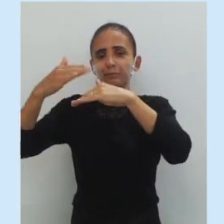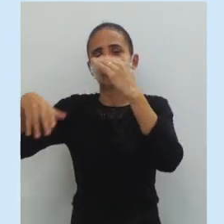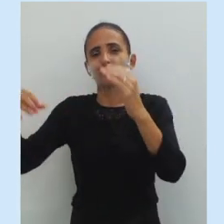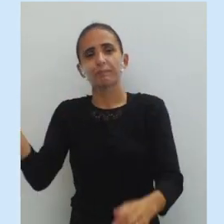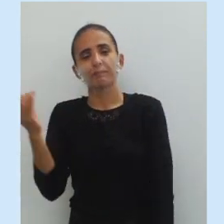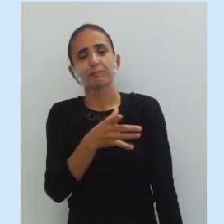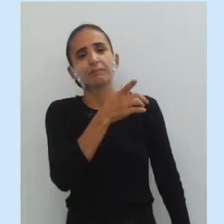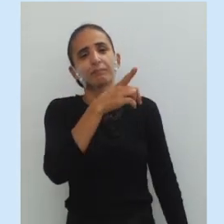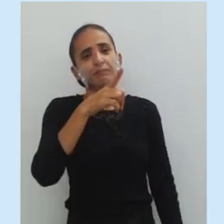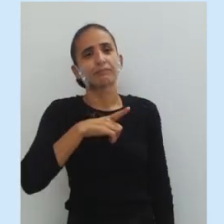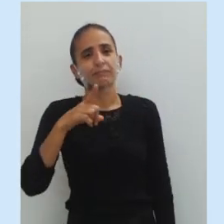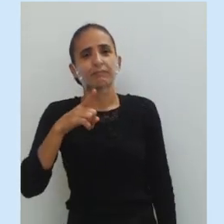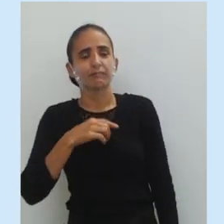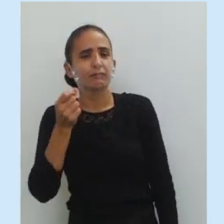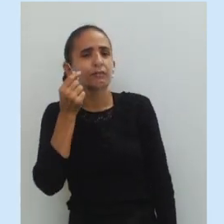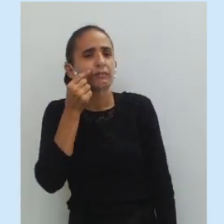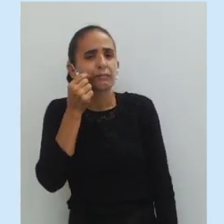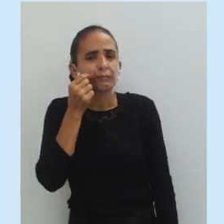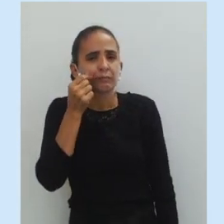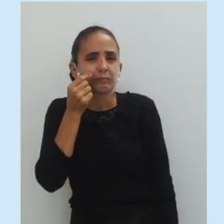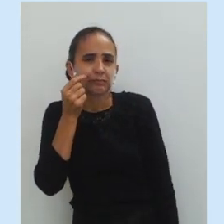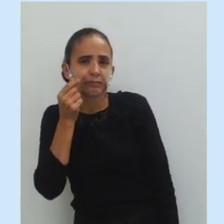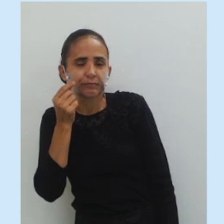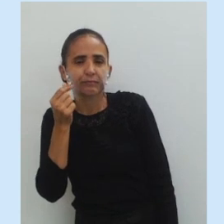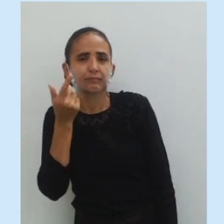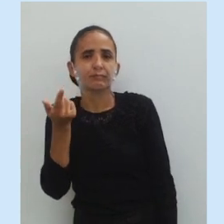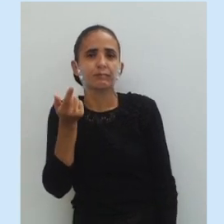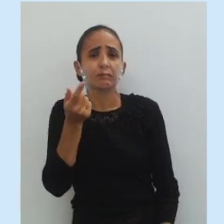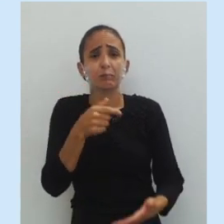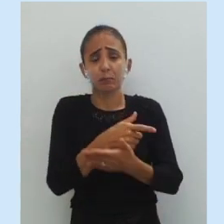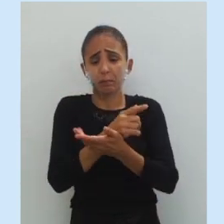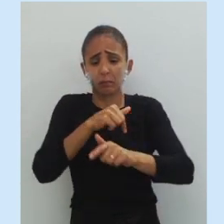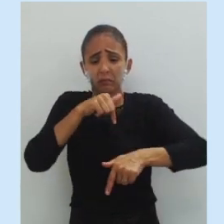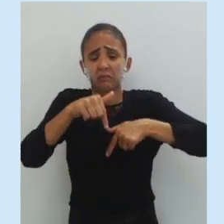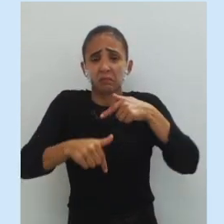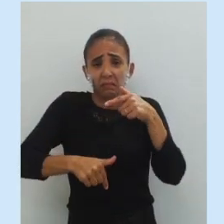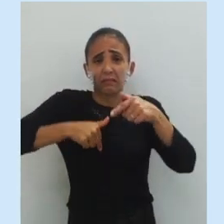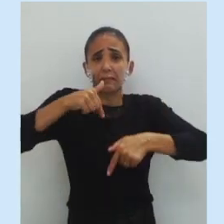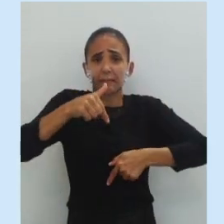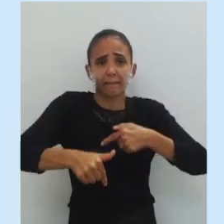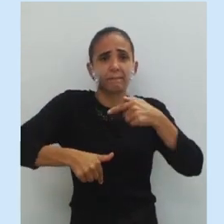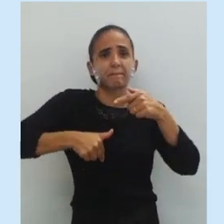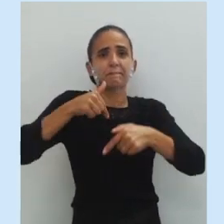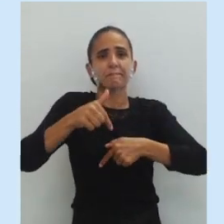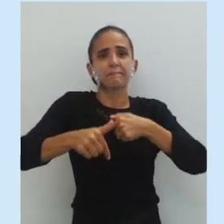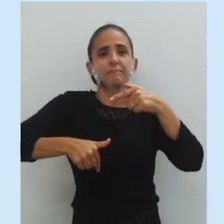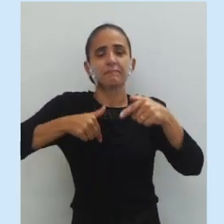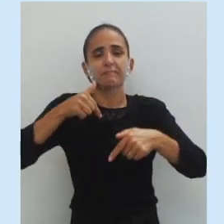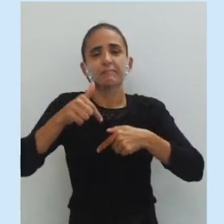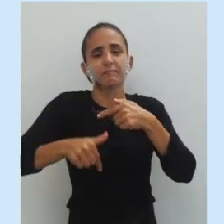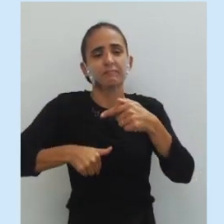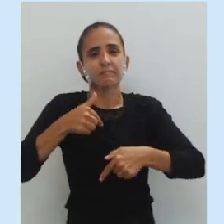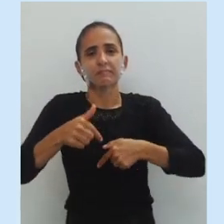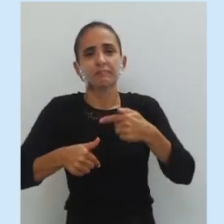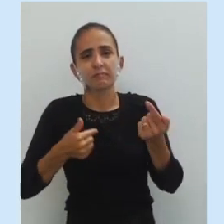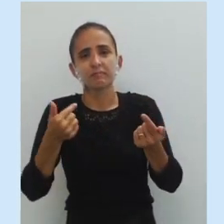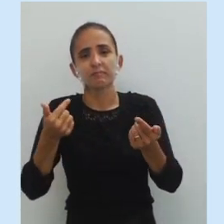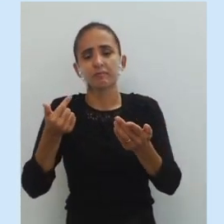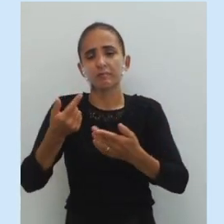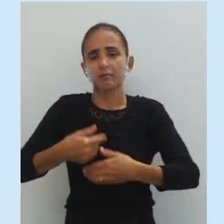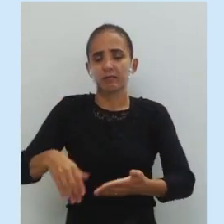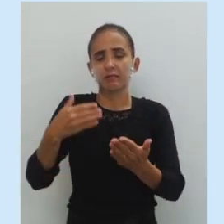aí ratinhos de laboratório que estão trabalhando em relação à questão do conhecimento e